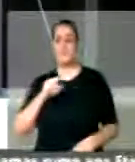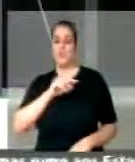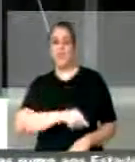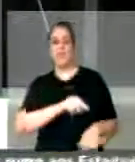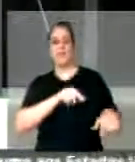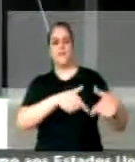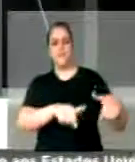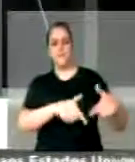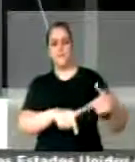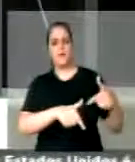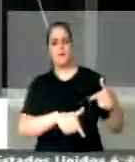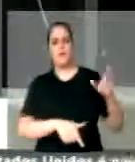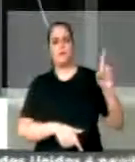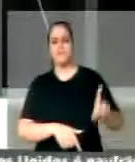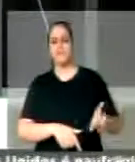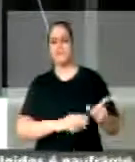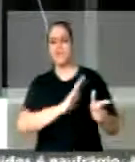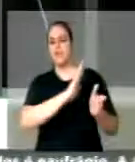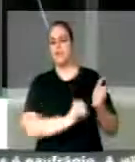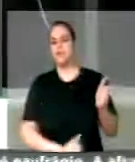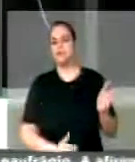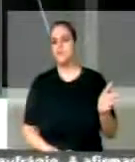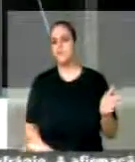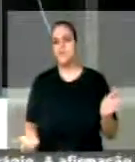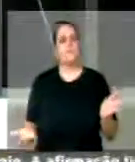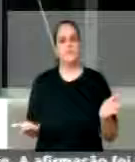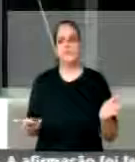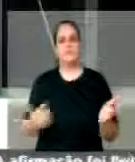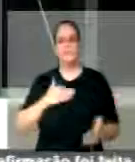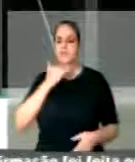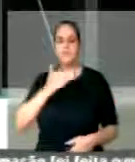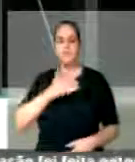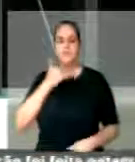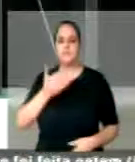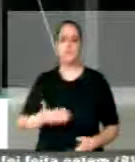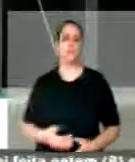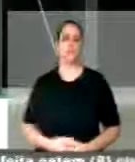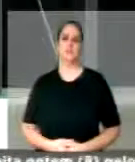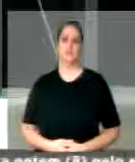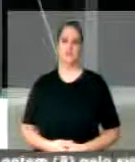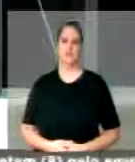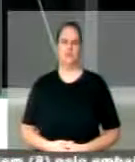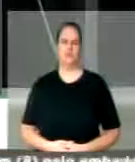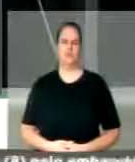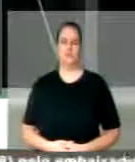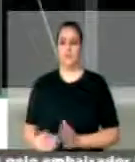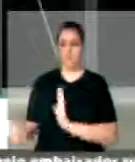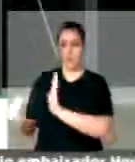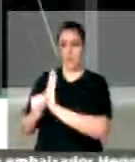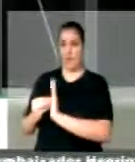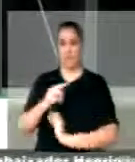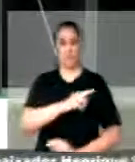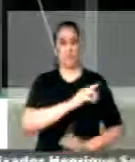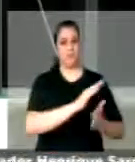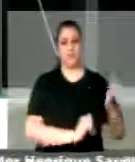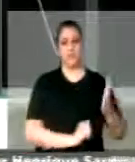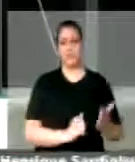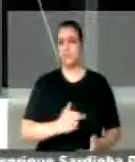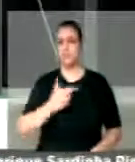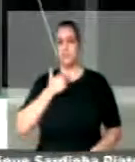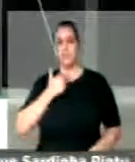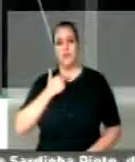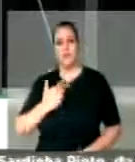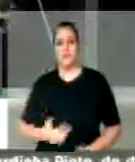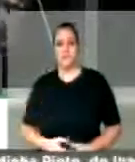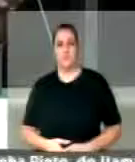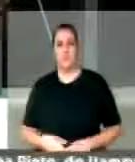com aquilo que se conquistou na reforma previdenciária. Se nós não fizermos este recorte, se nós